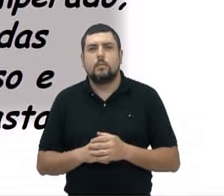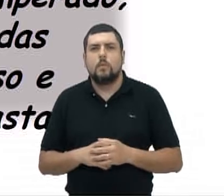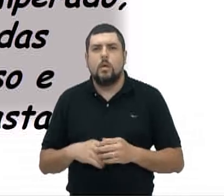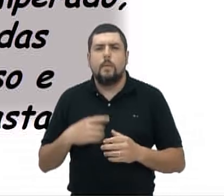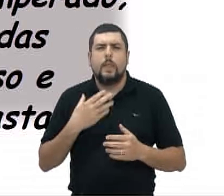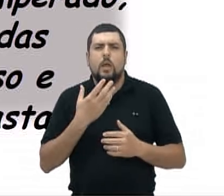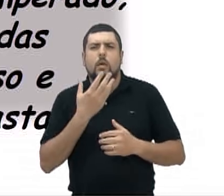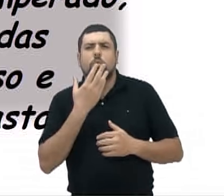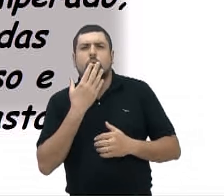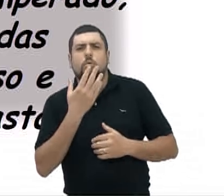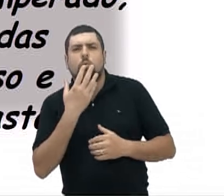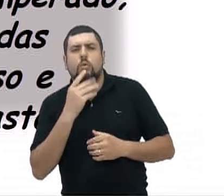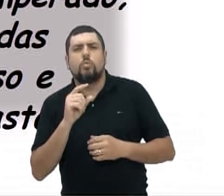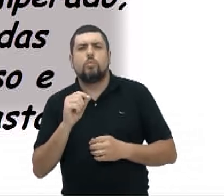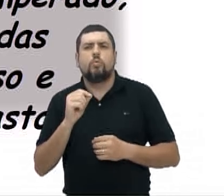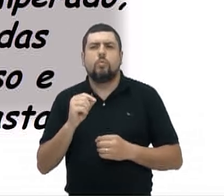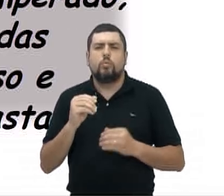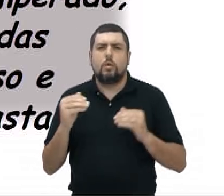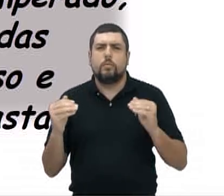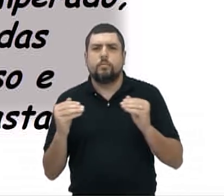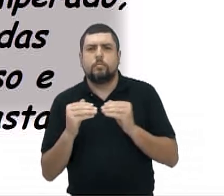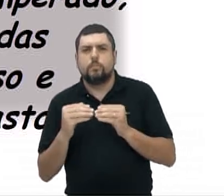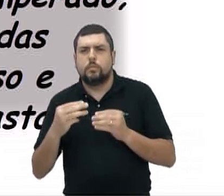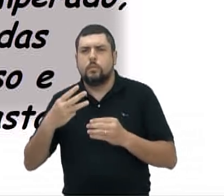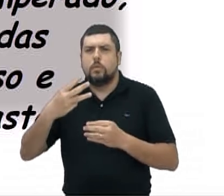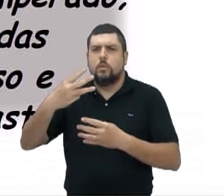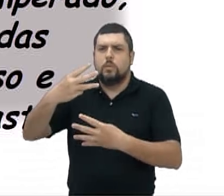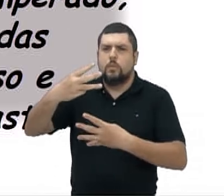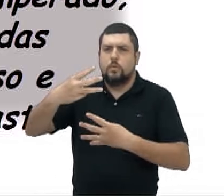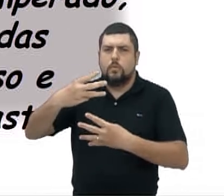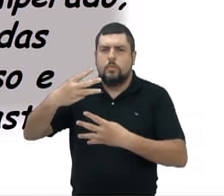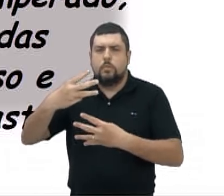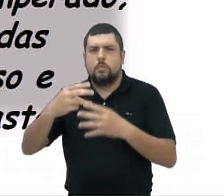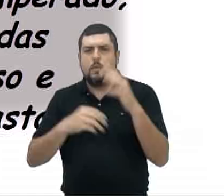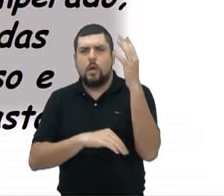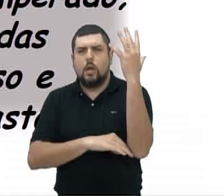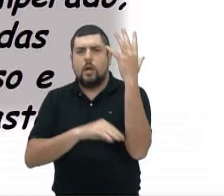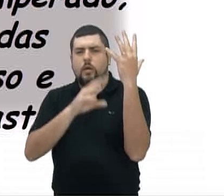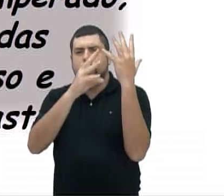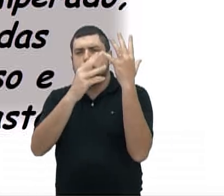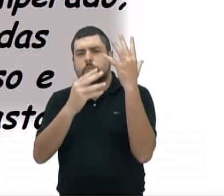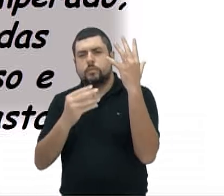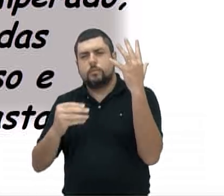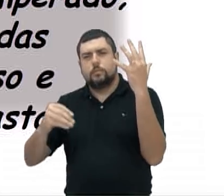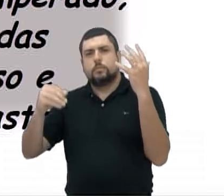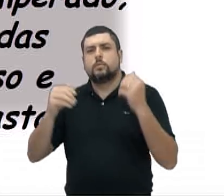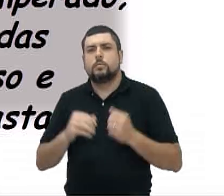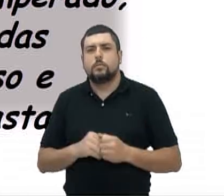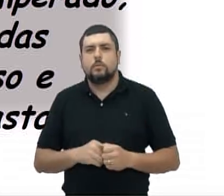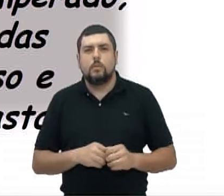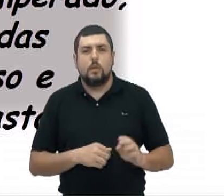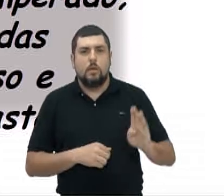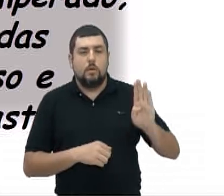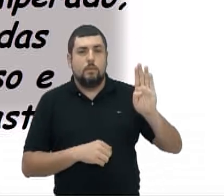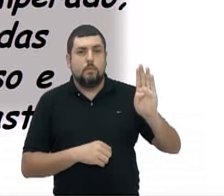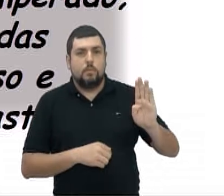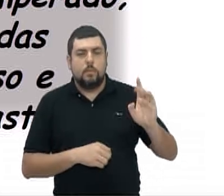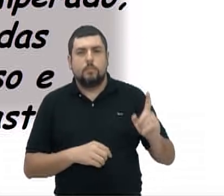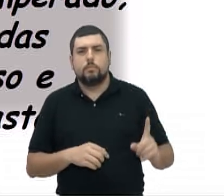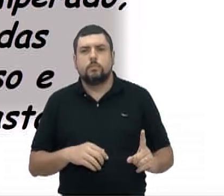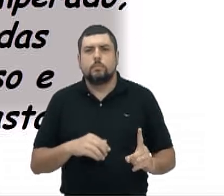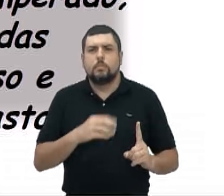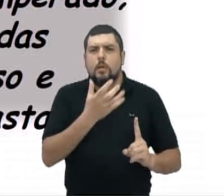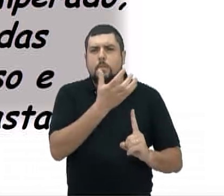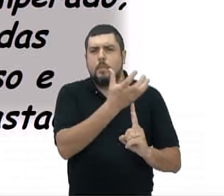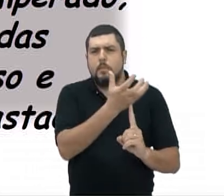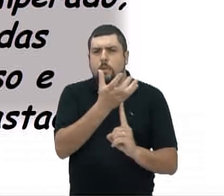cores de acordo com as estações do ano com árvores perenes. Letra B, As matas de araucárias encontradas no